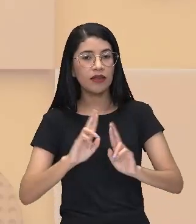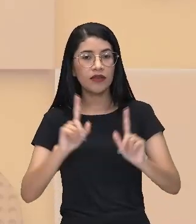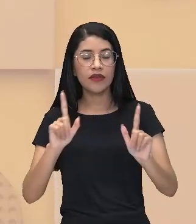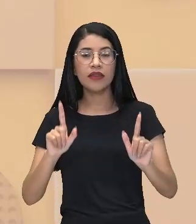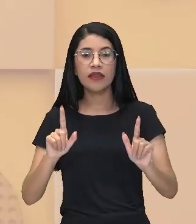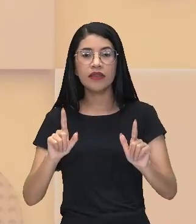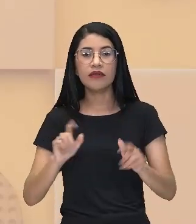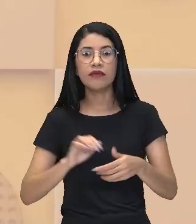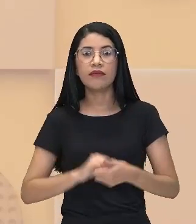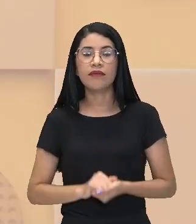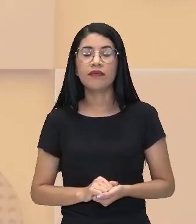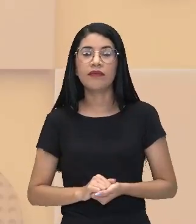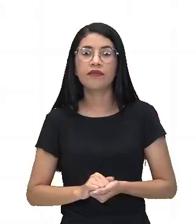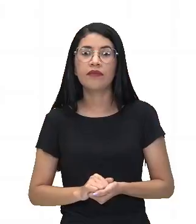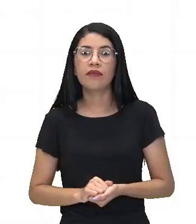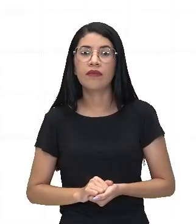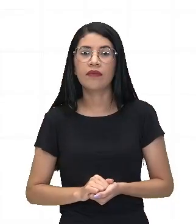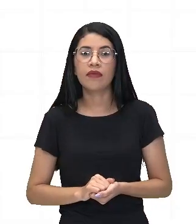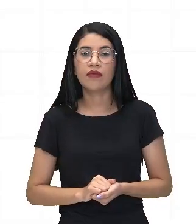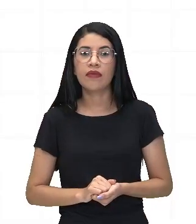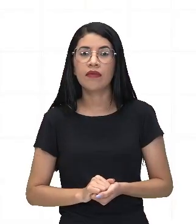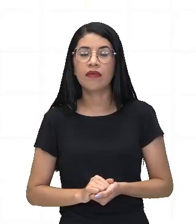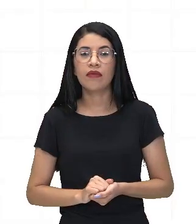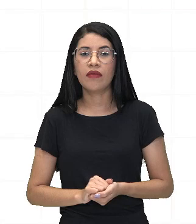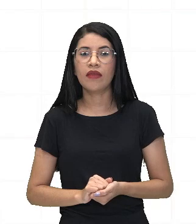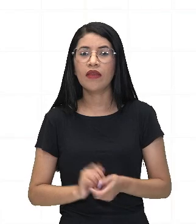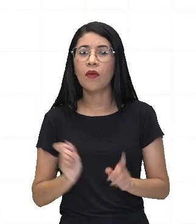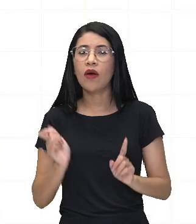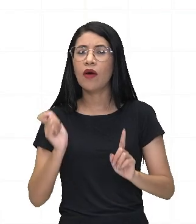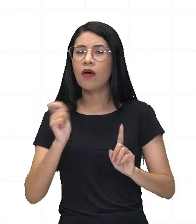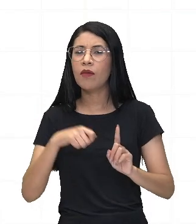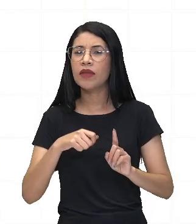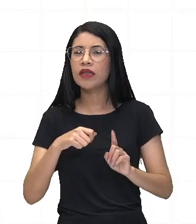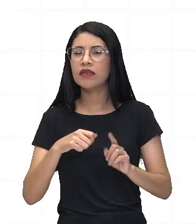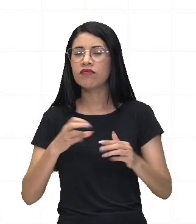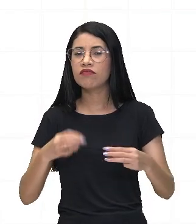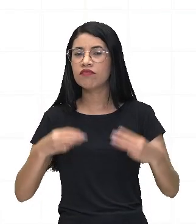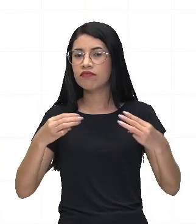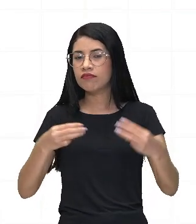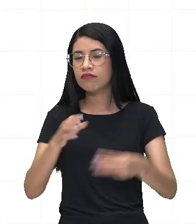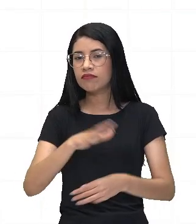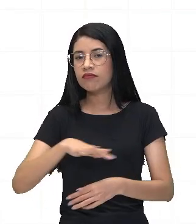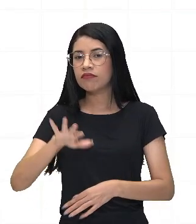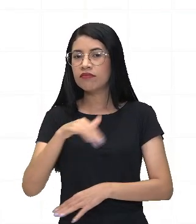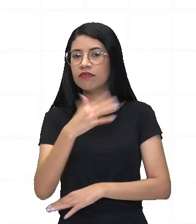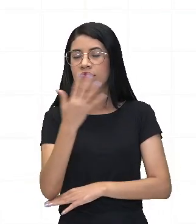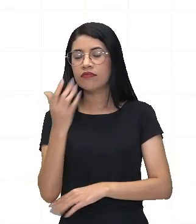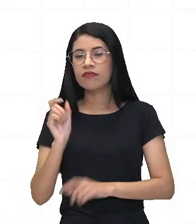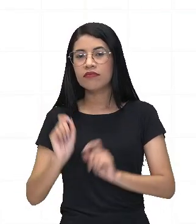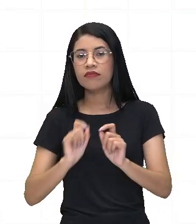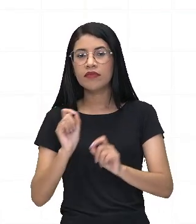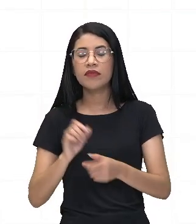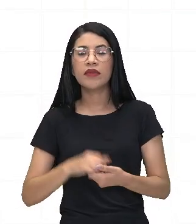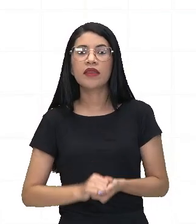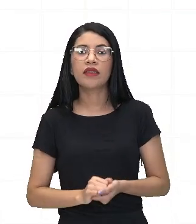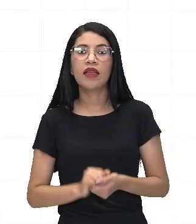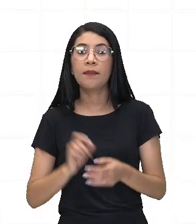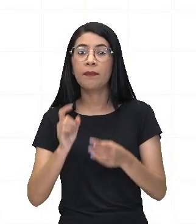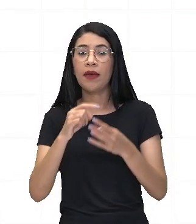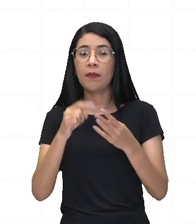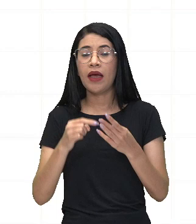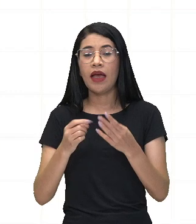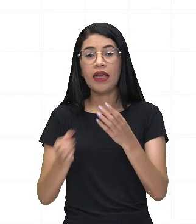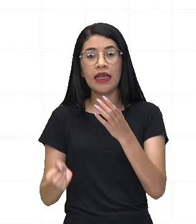desse ministério. Então, a competência do Ministério do Meio Ambiente abrange a formulação e implementação